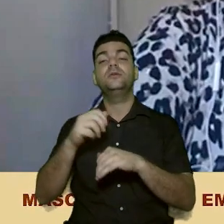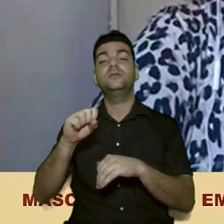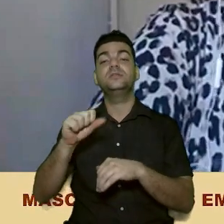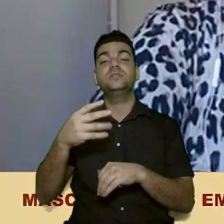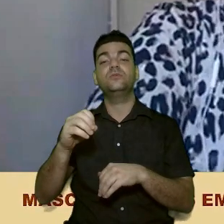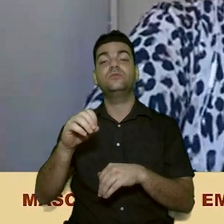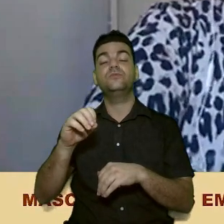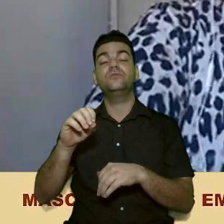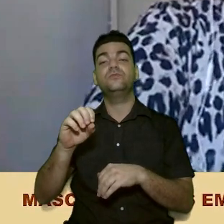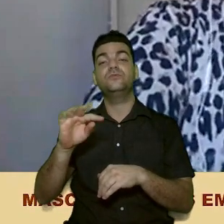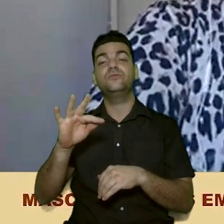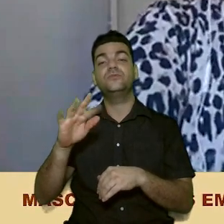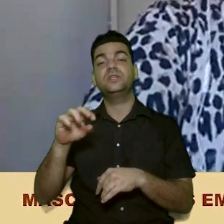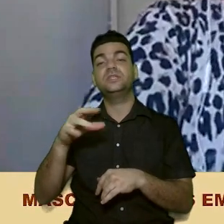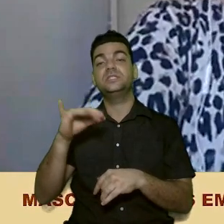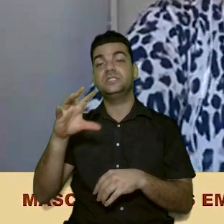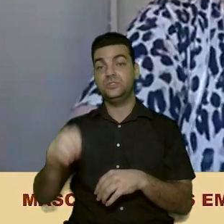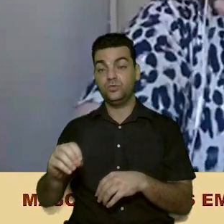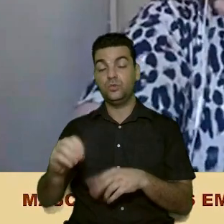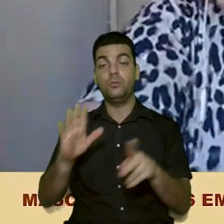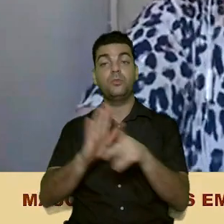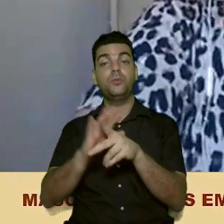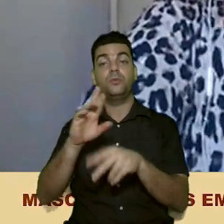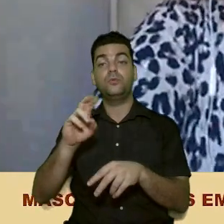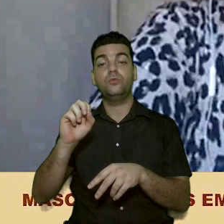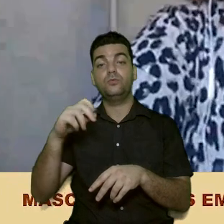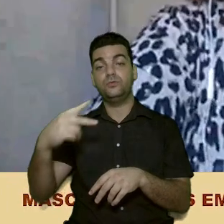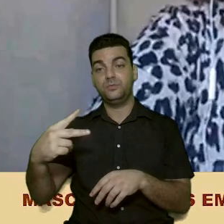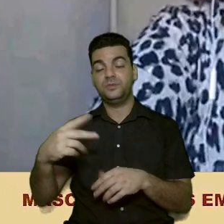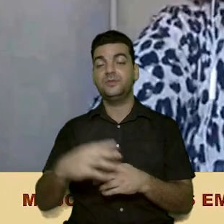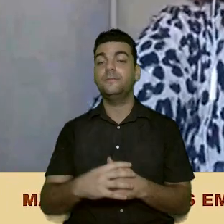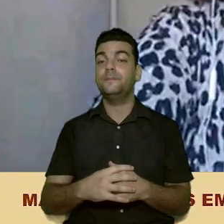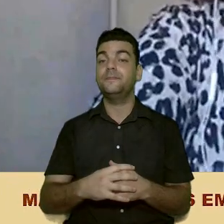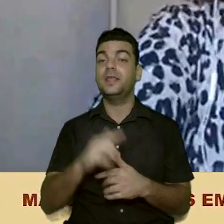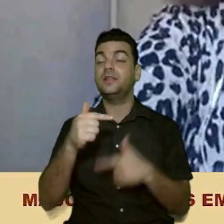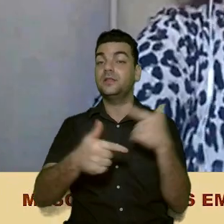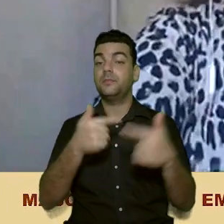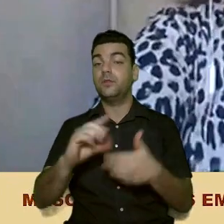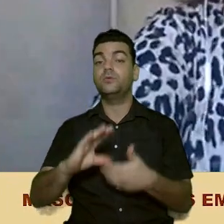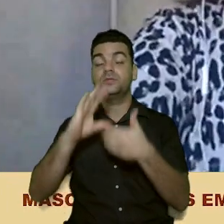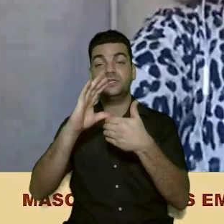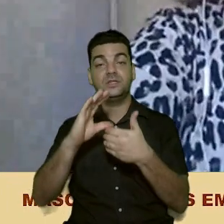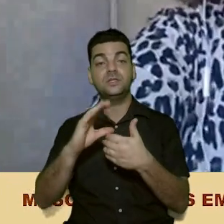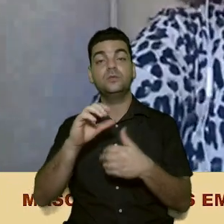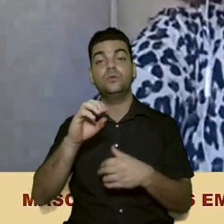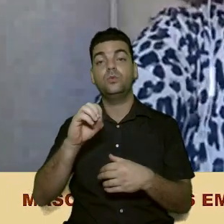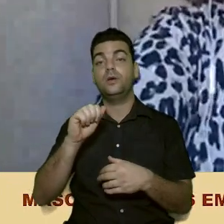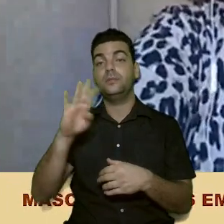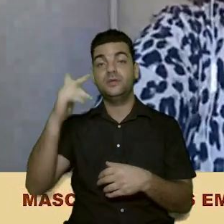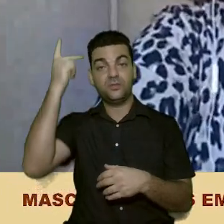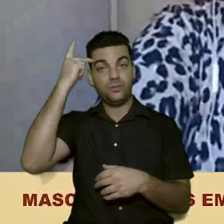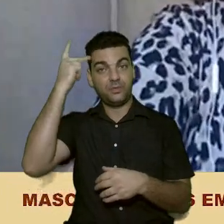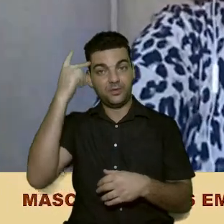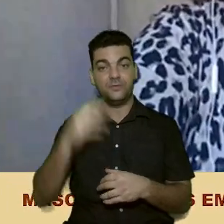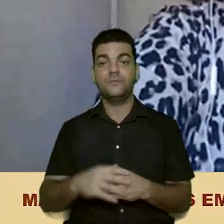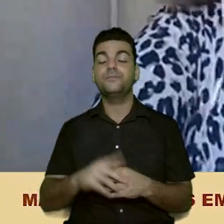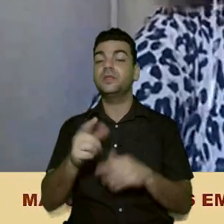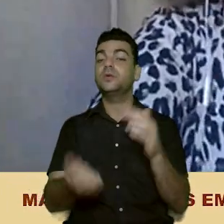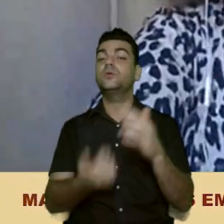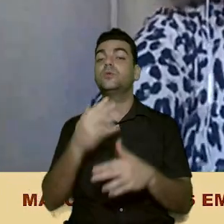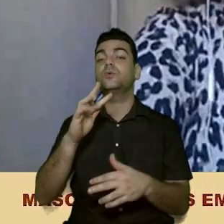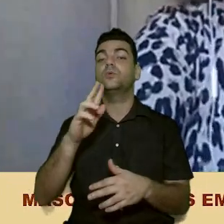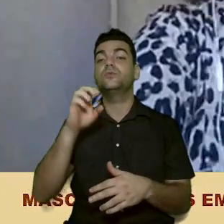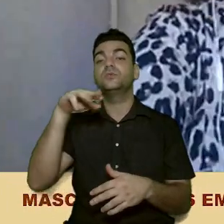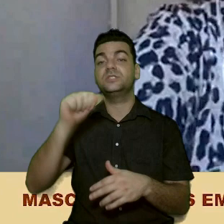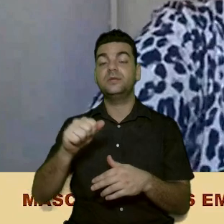USP, atua há 10 anos na área consultiva, está conselheira seccional da OAB São Paulo, é fundadora da Gema